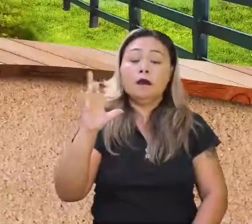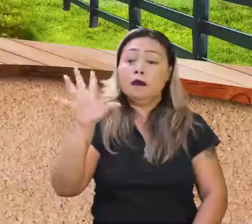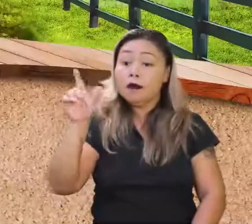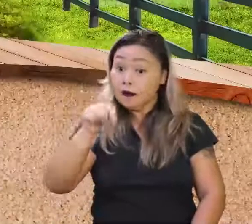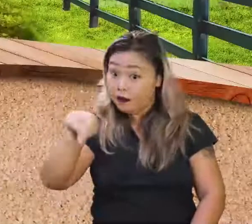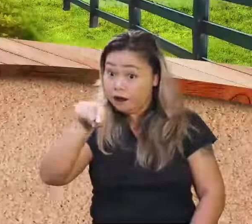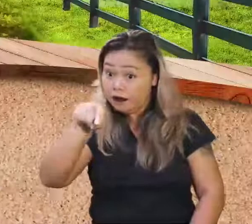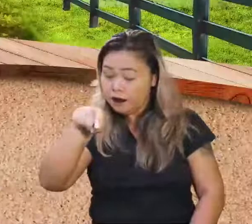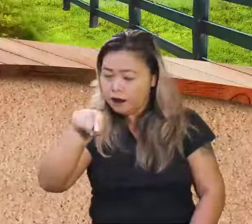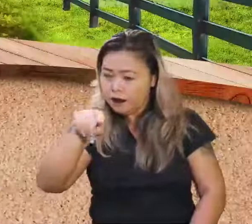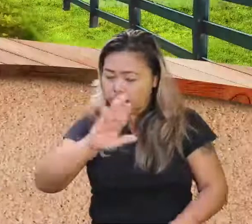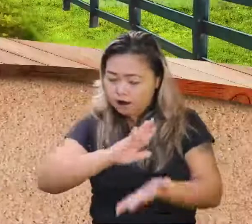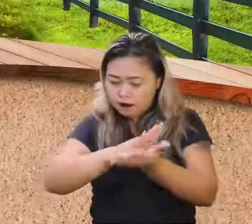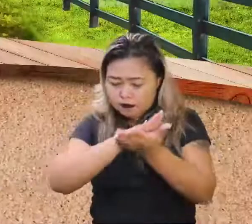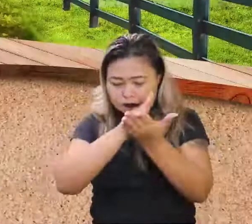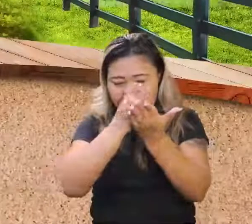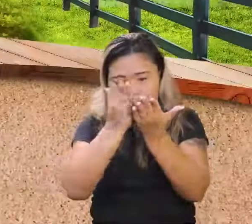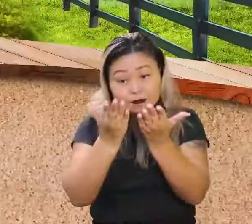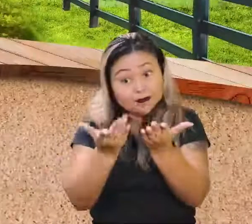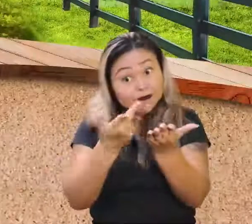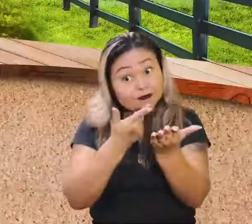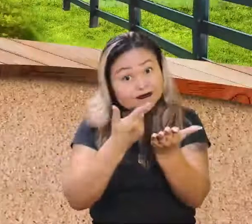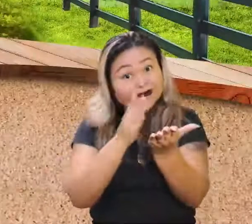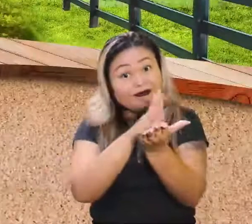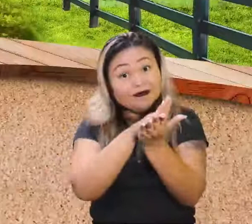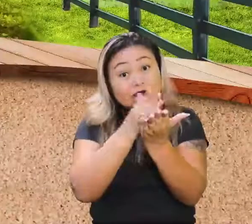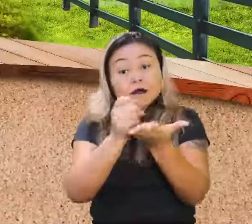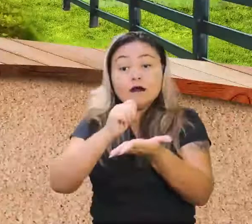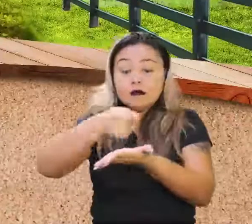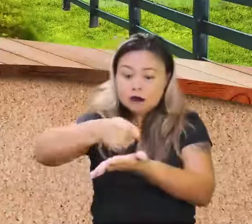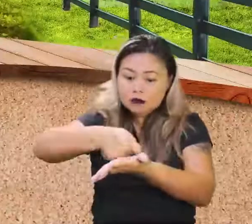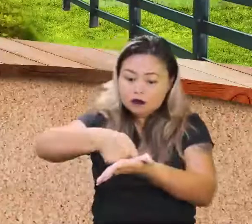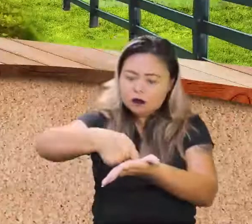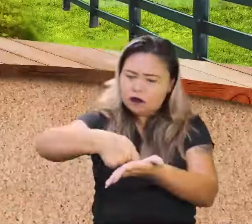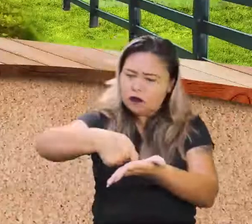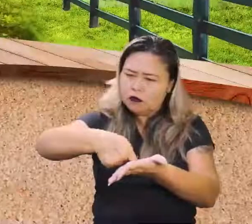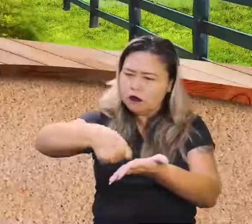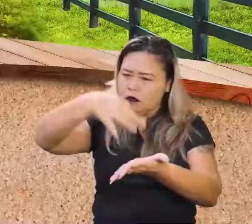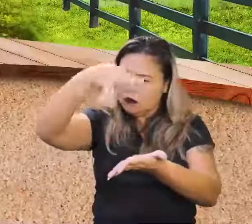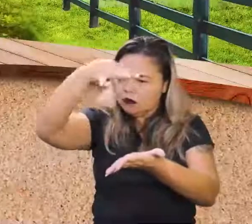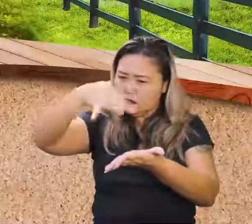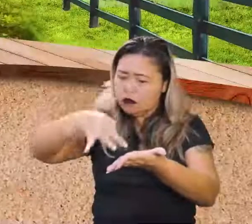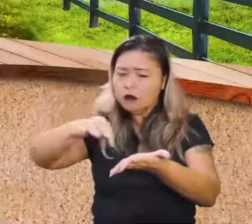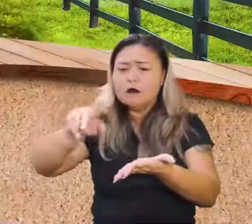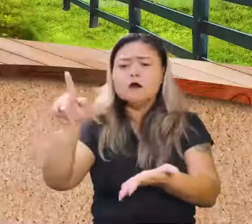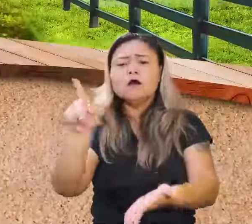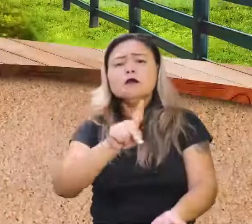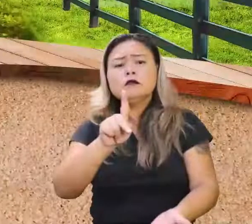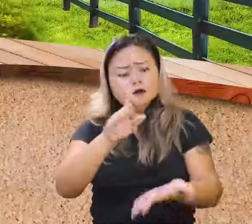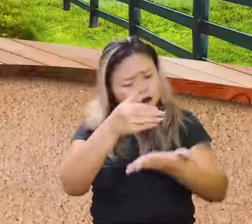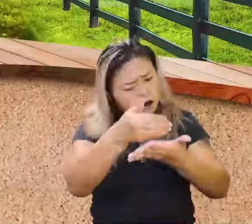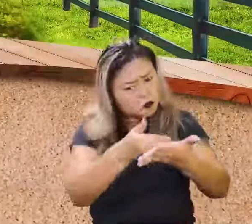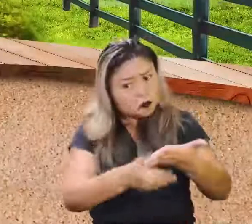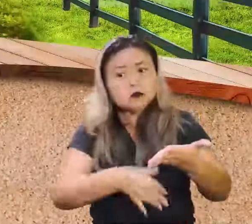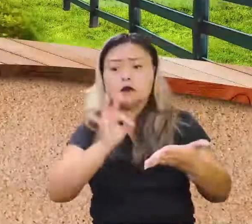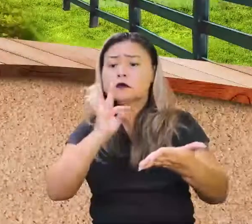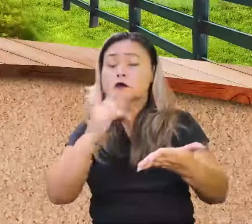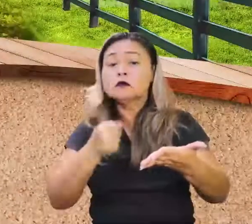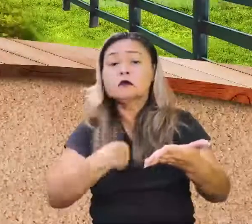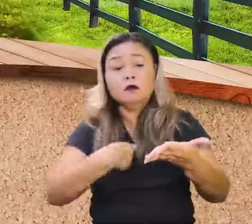Pega aí, abre o caderno, eu esqueci de falar. Escreve tudo direitinho. Então, professor, já estou com tudo aqui